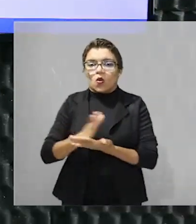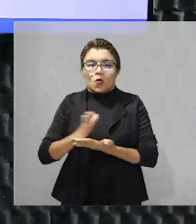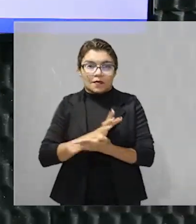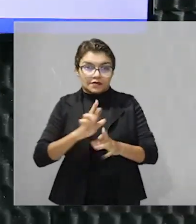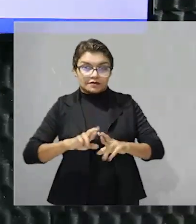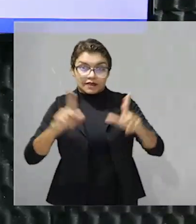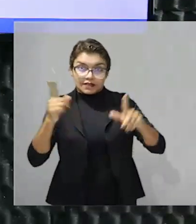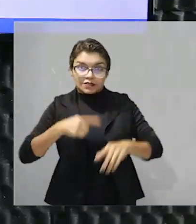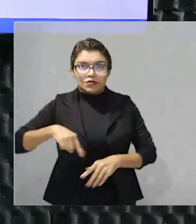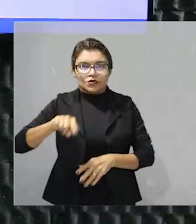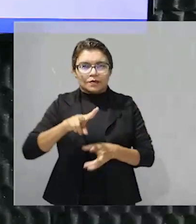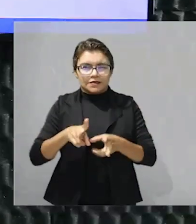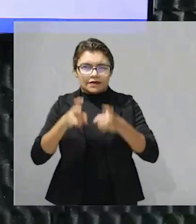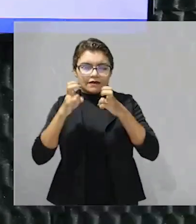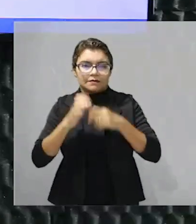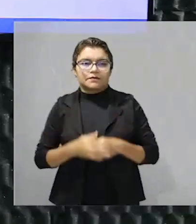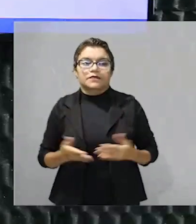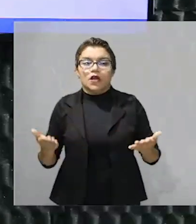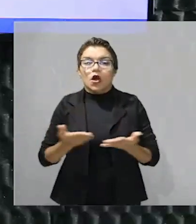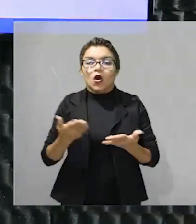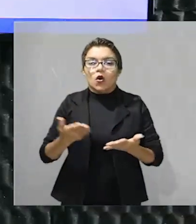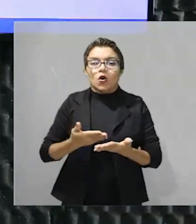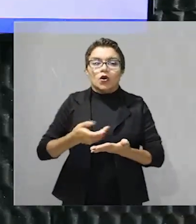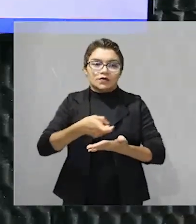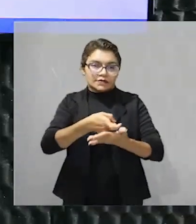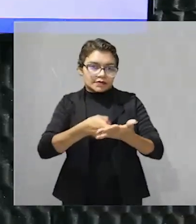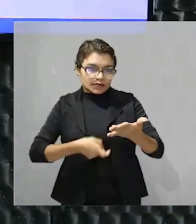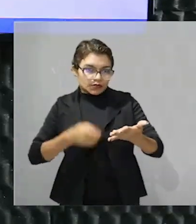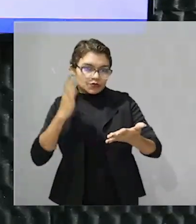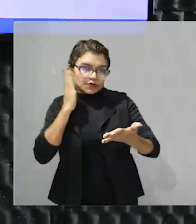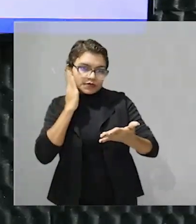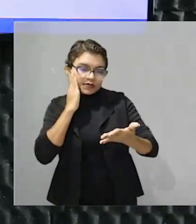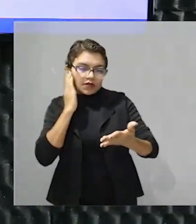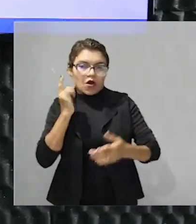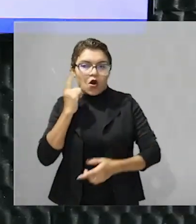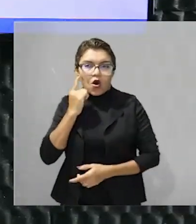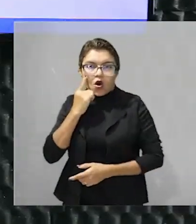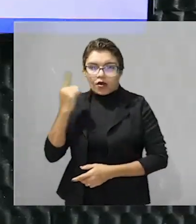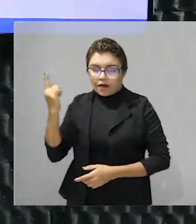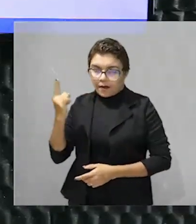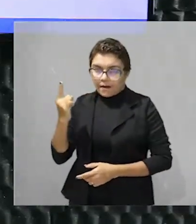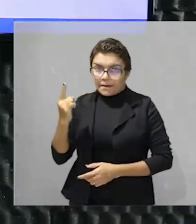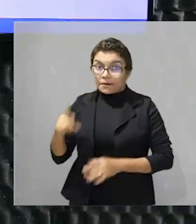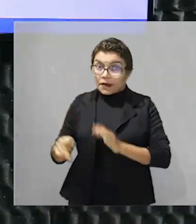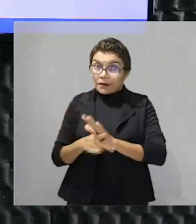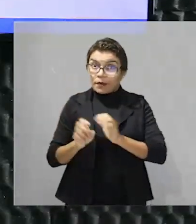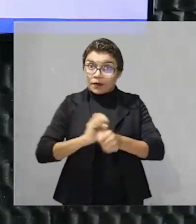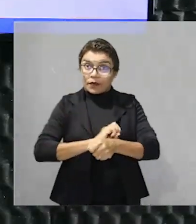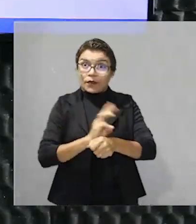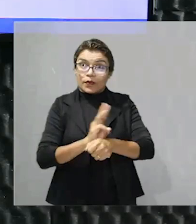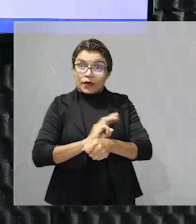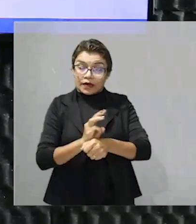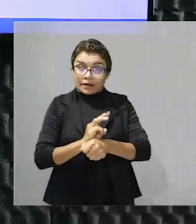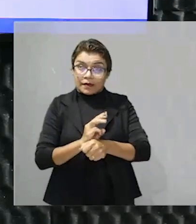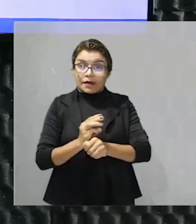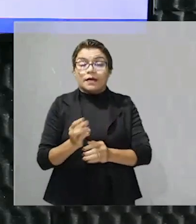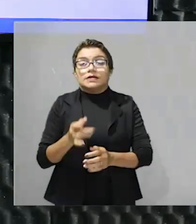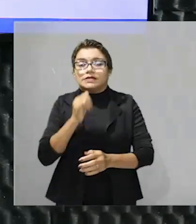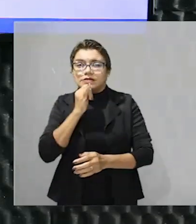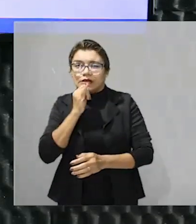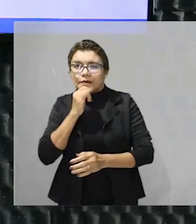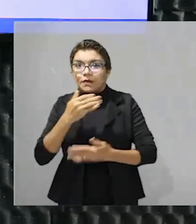observar. Vamos para a nossa interpretação. Aqui, por exemplo, eu tenho um quadrinho da UEMA, como eu mencionei, provas anteriores